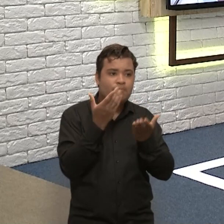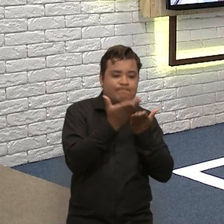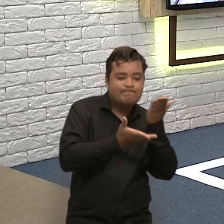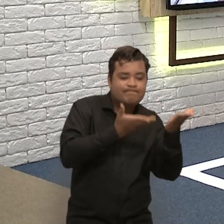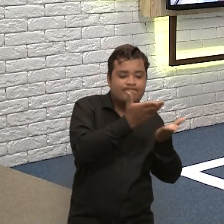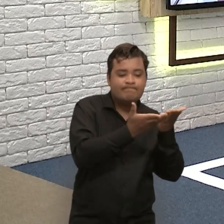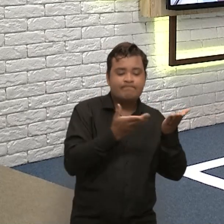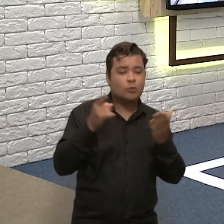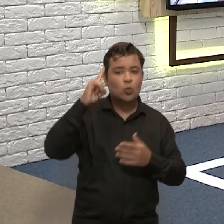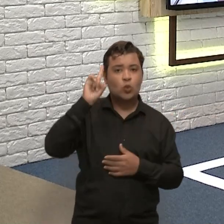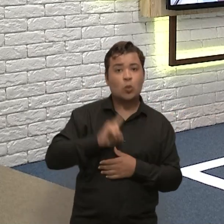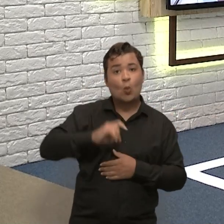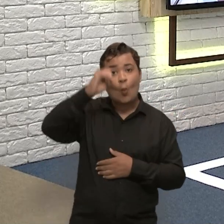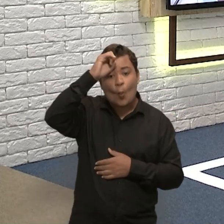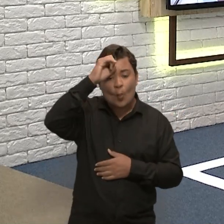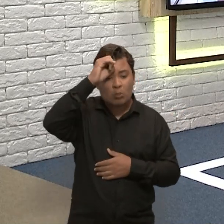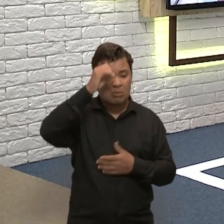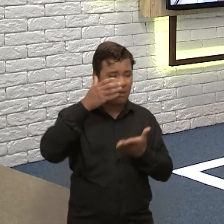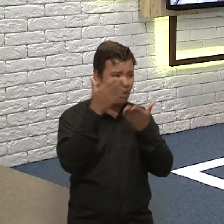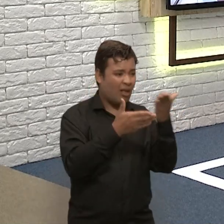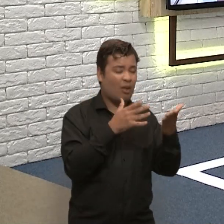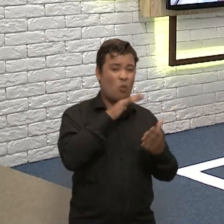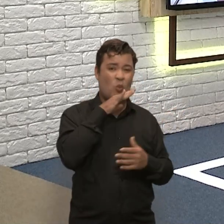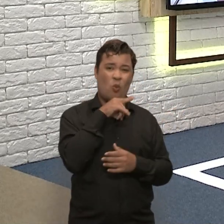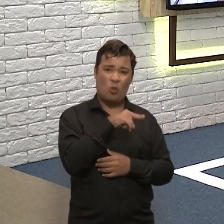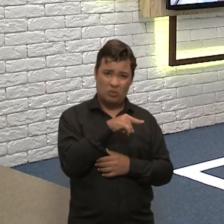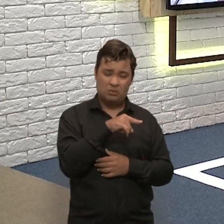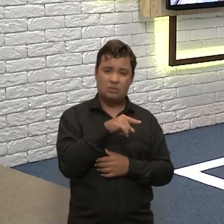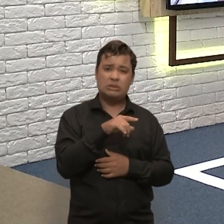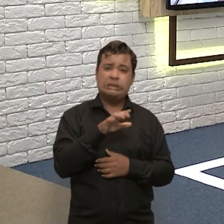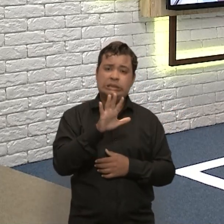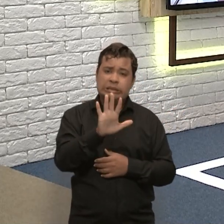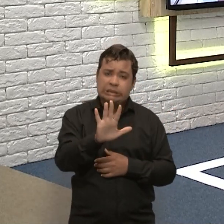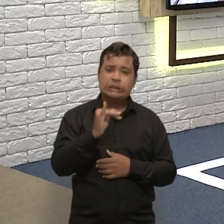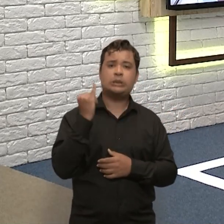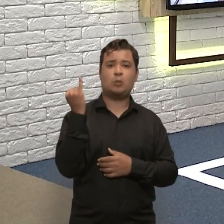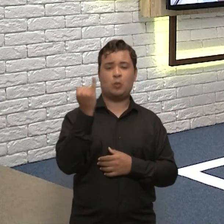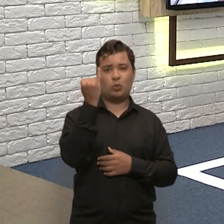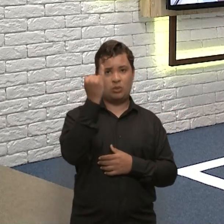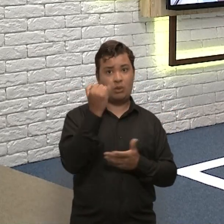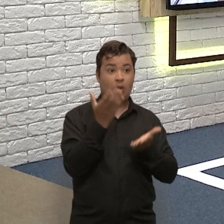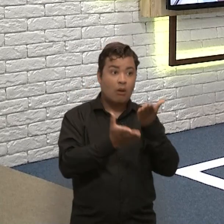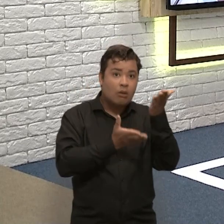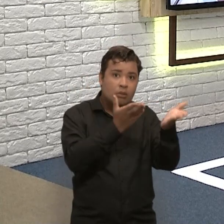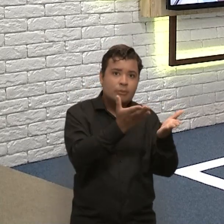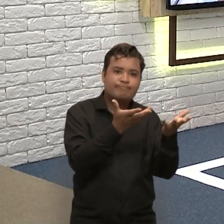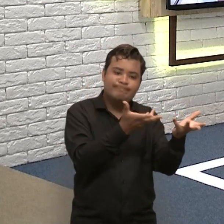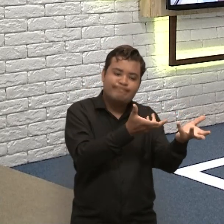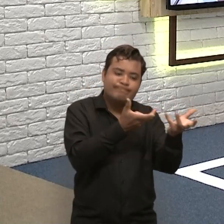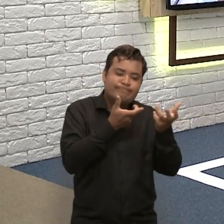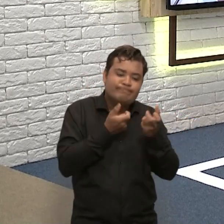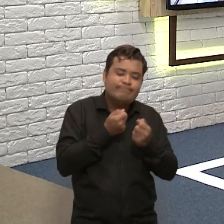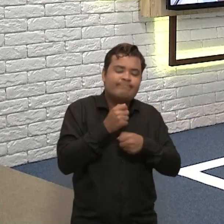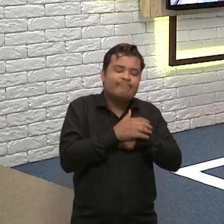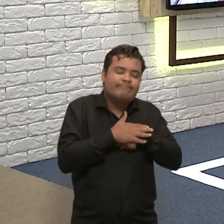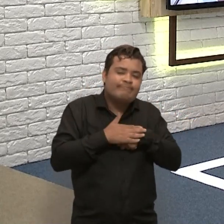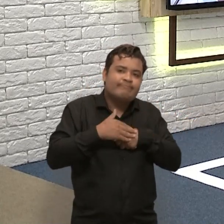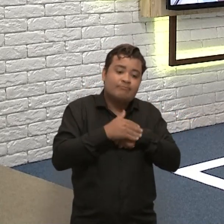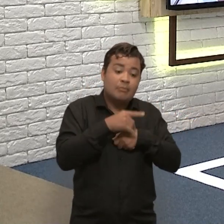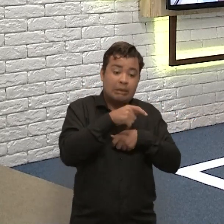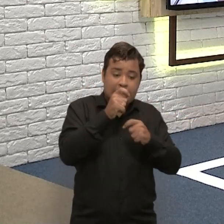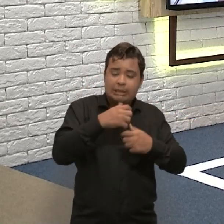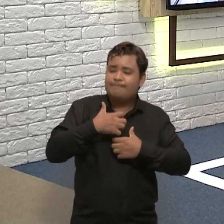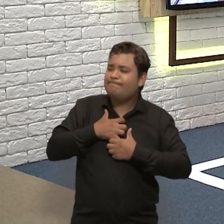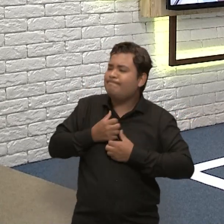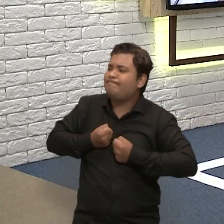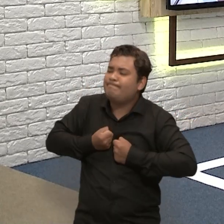mulher. Isso também é importante, né? Que a mulher receba um atendimento acolhedor, que permita com que ela possa se abrir, contar e